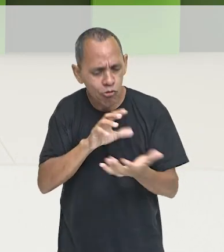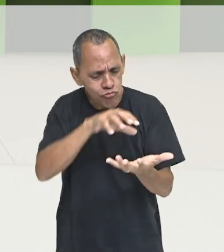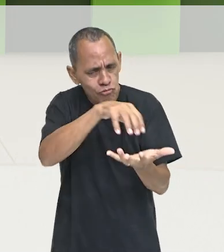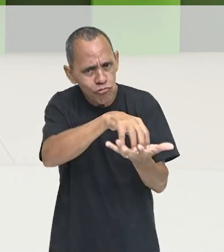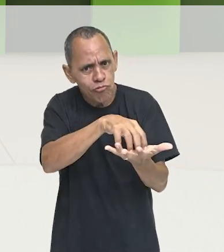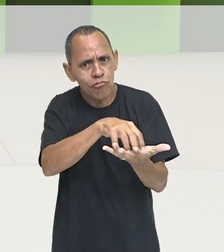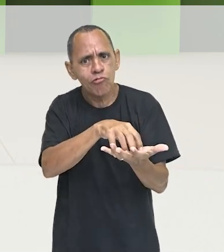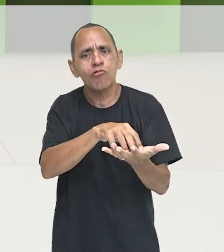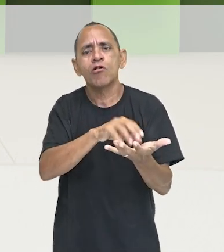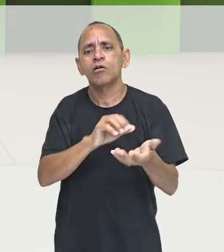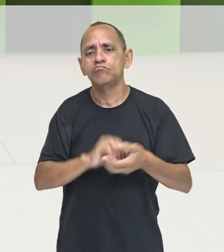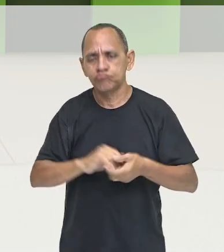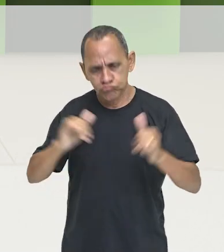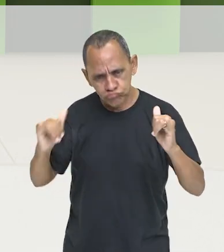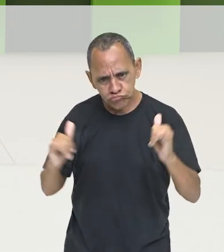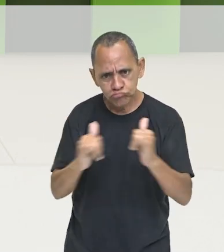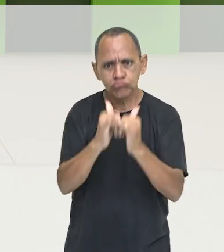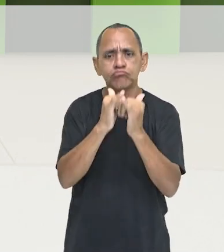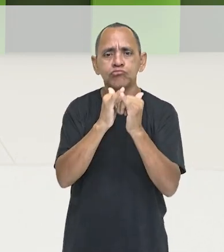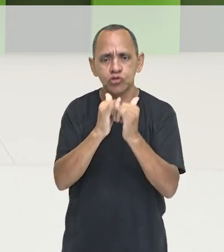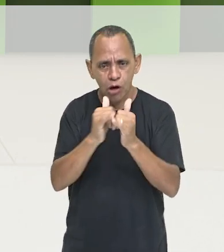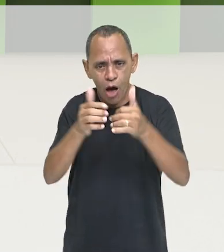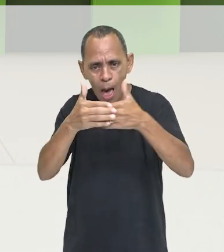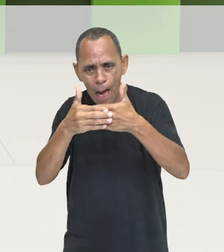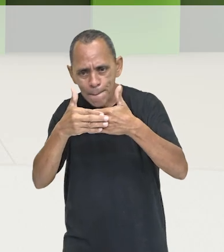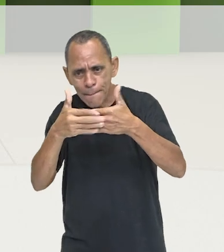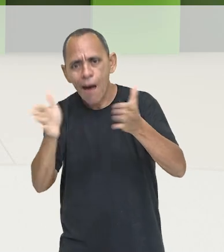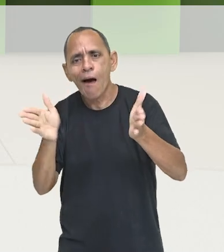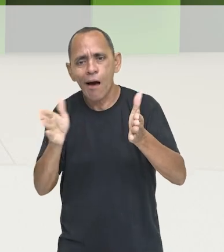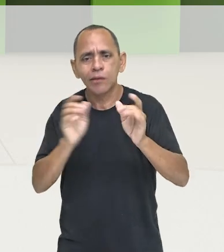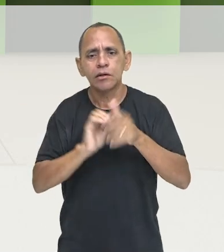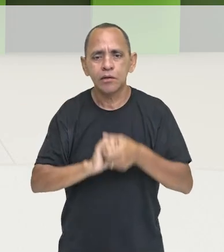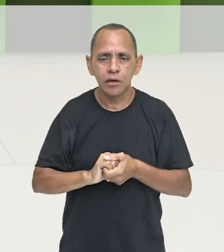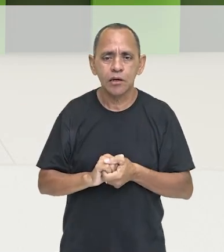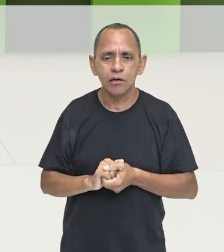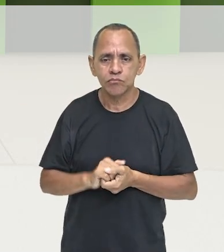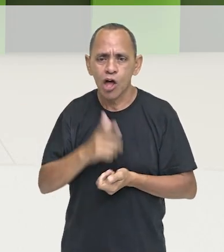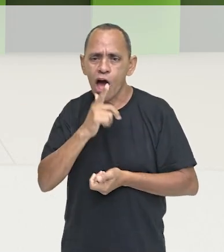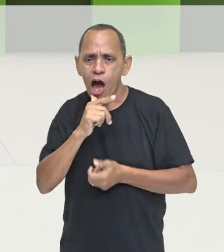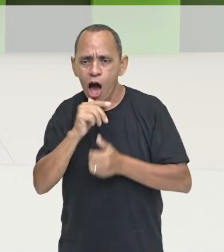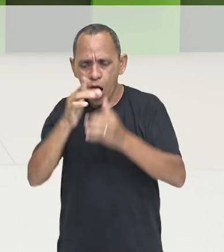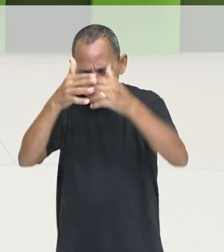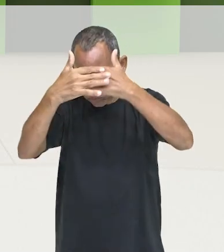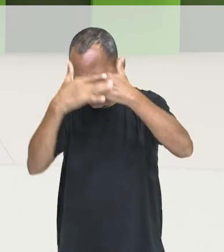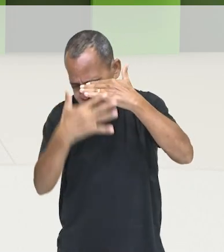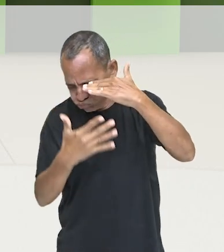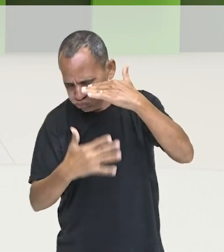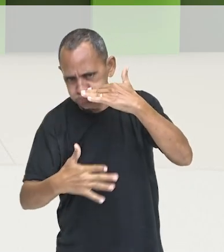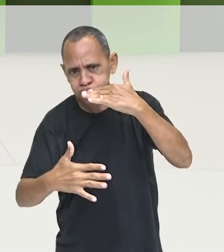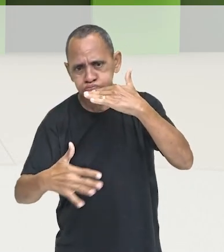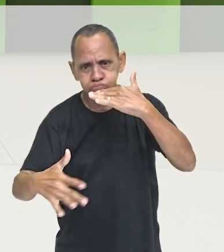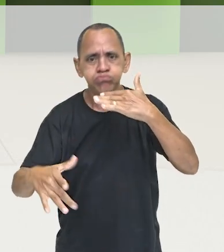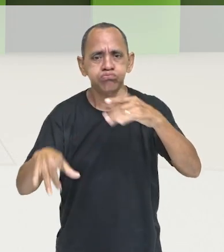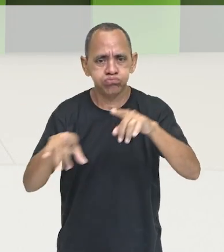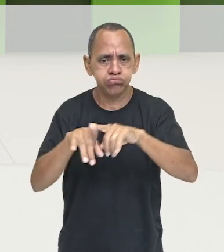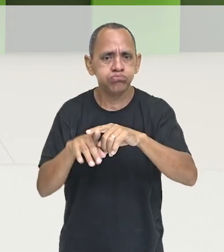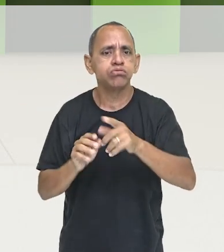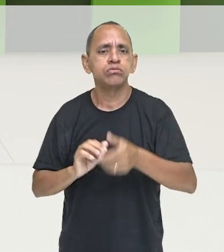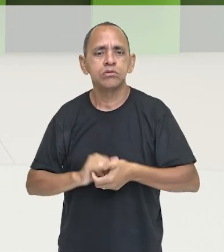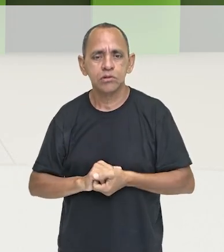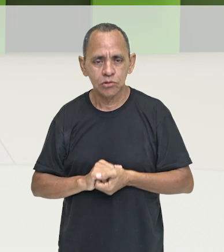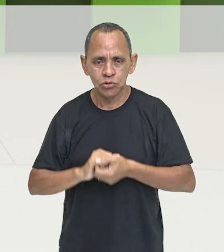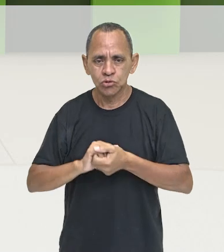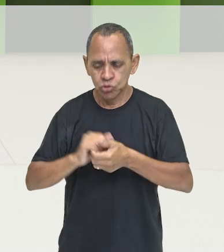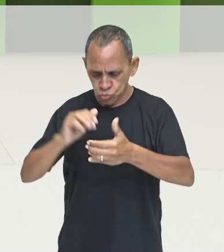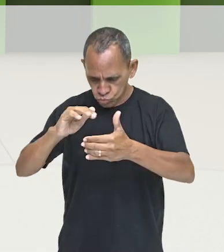usina abertas, né, para que o fluxo de água passe, né, por essas comportas e faça